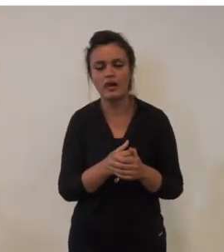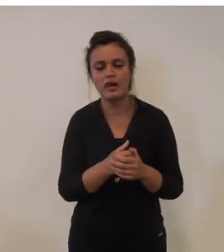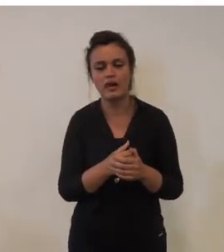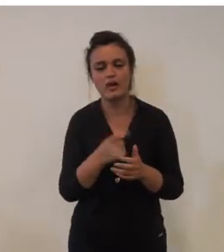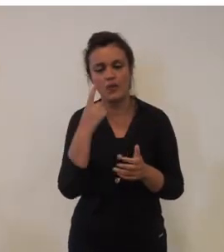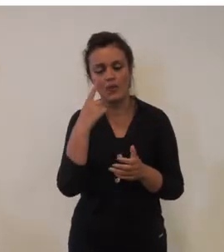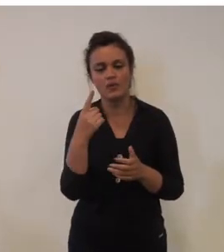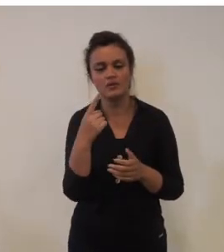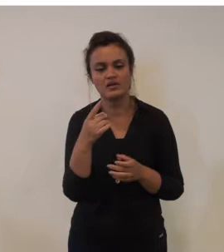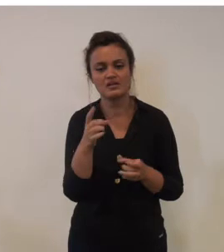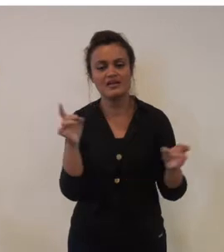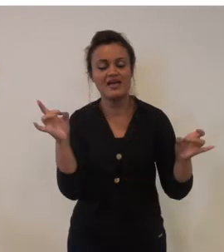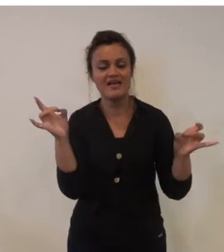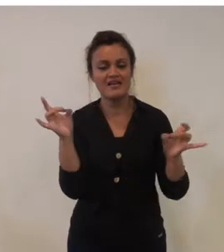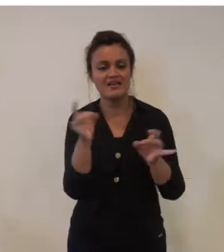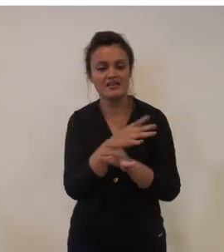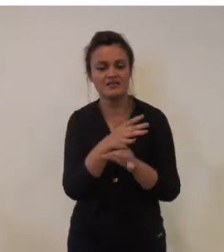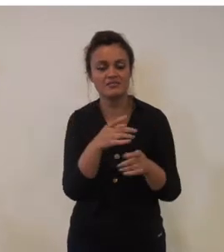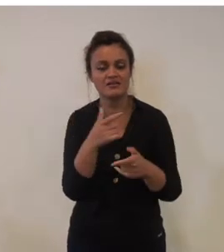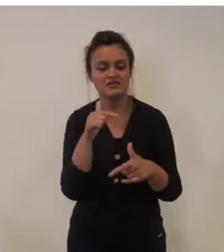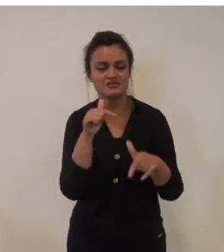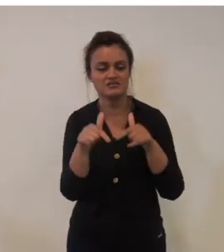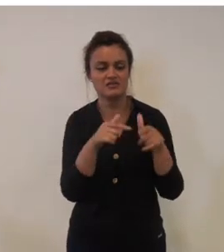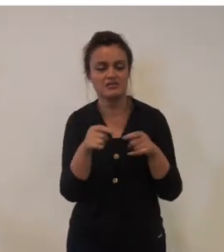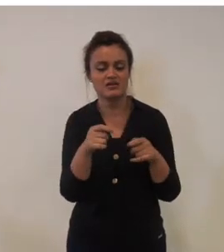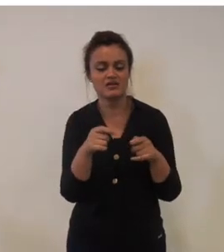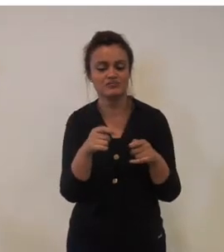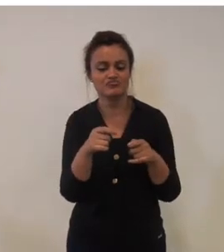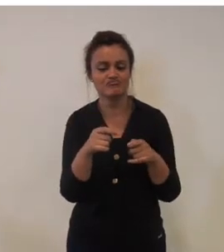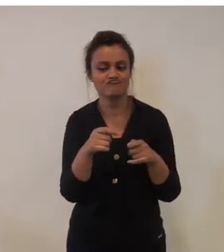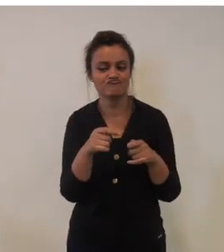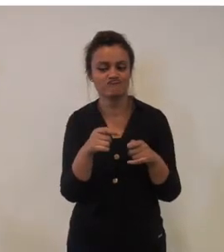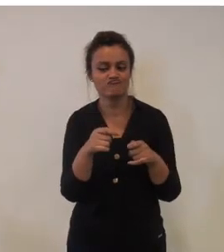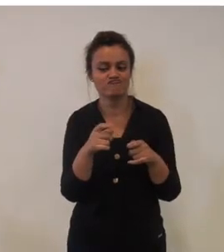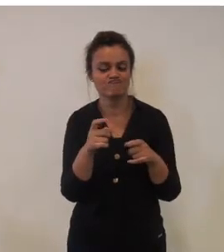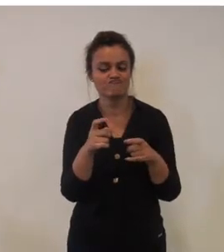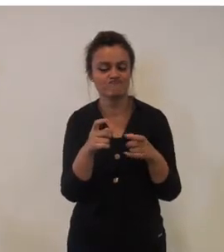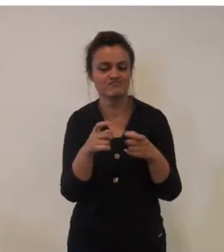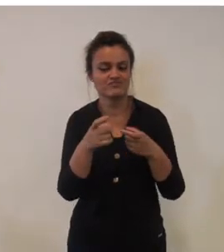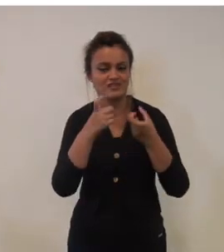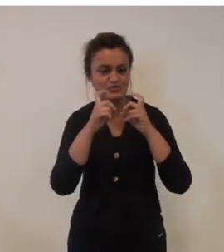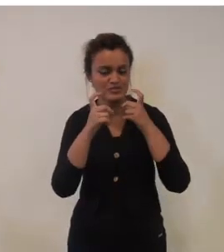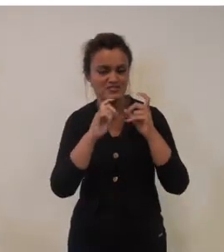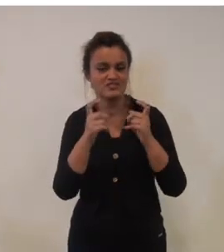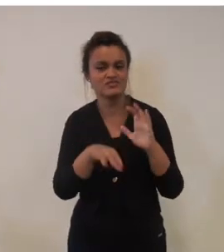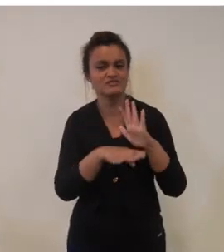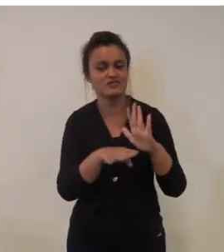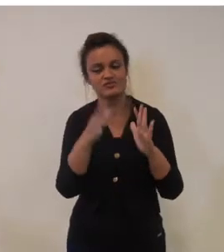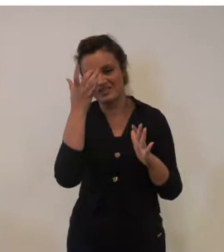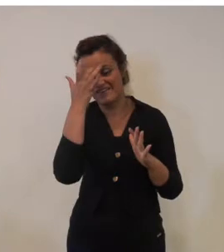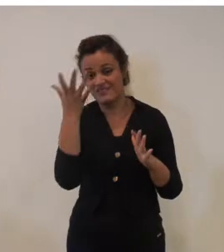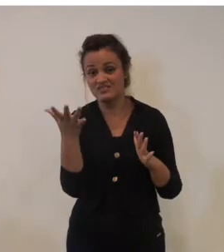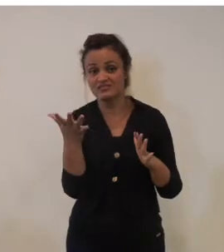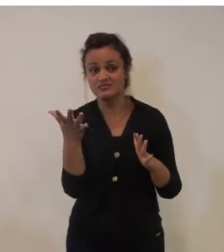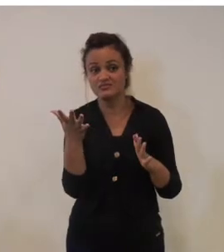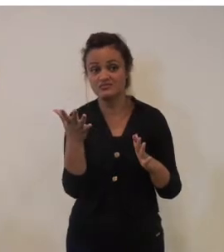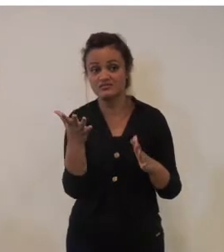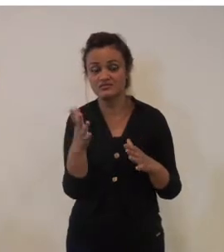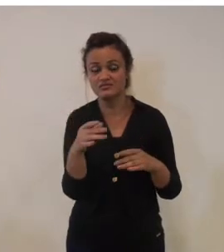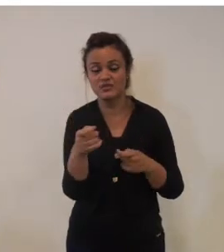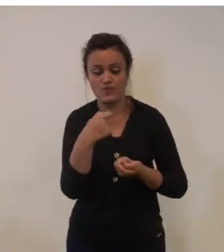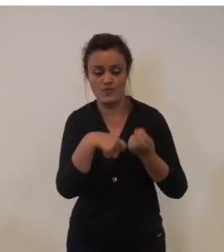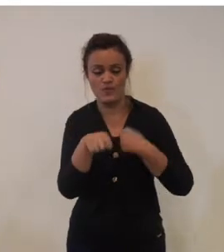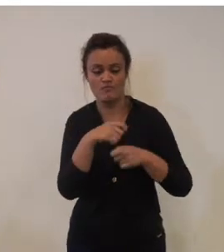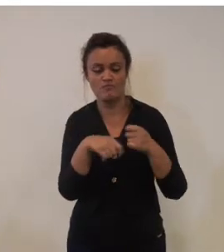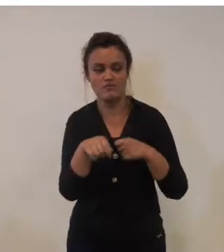tentar eliminar essas barreiras administrativas, e portanto, é algo que pode facilitar muito o